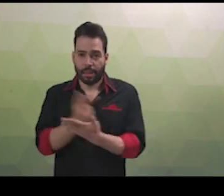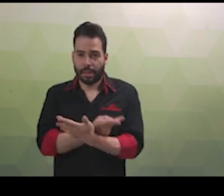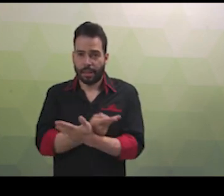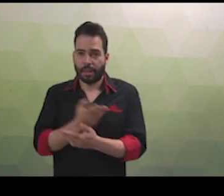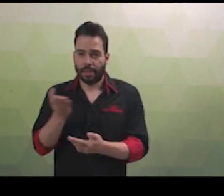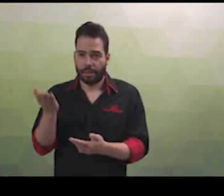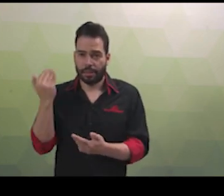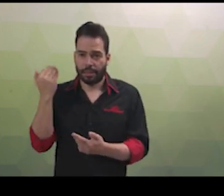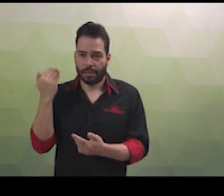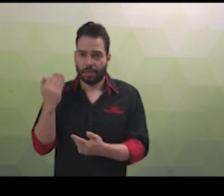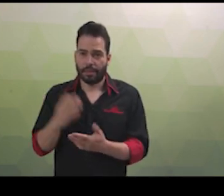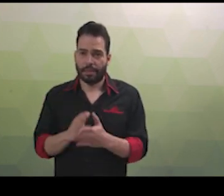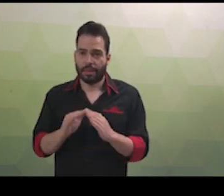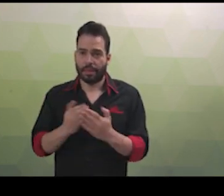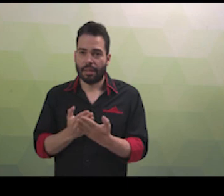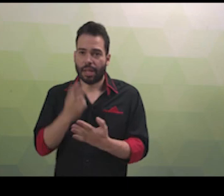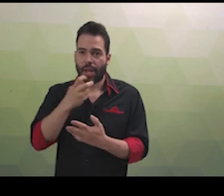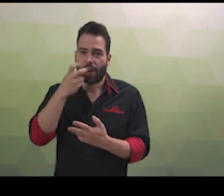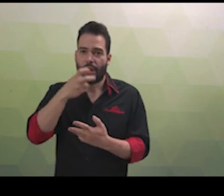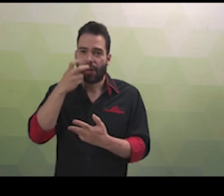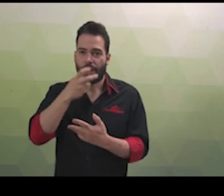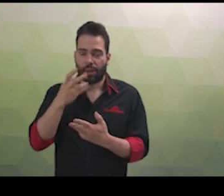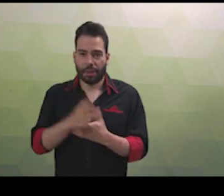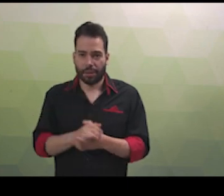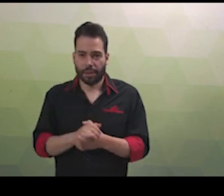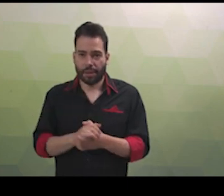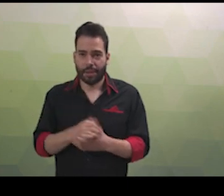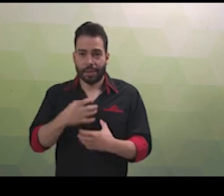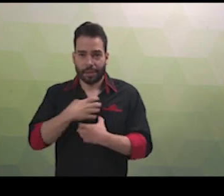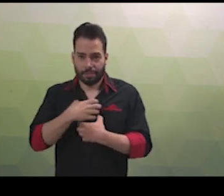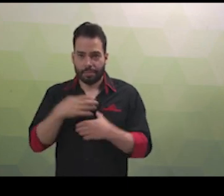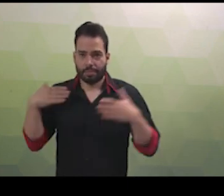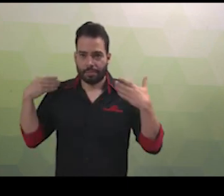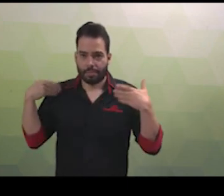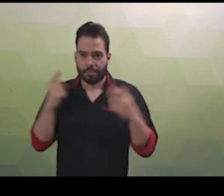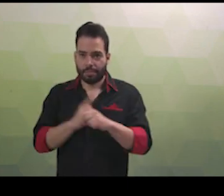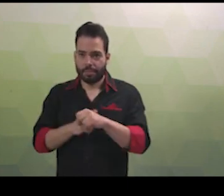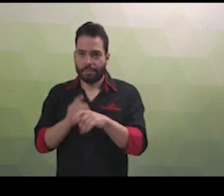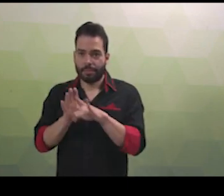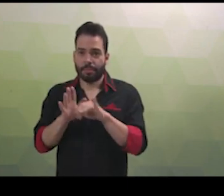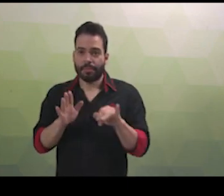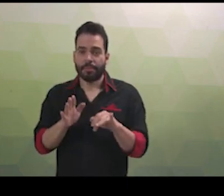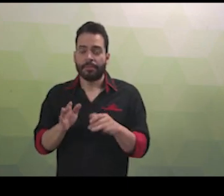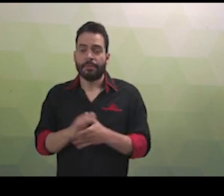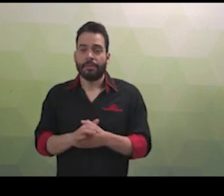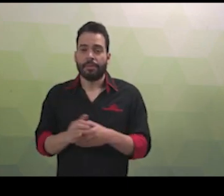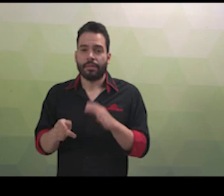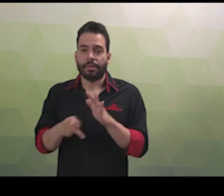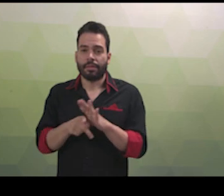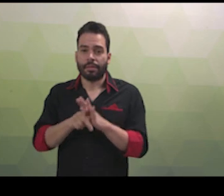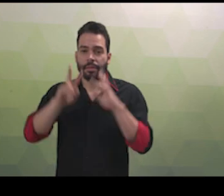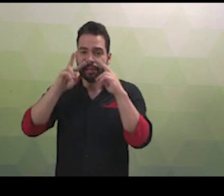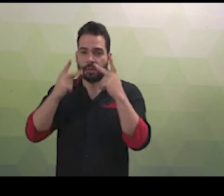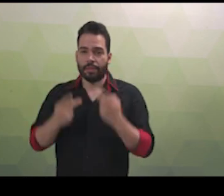como acontecia nas instituições escolares oralistas. O sentimento de alegria na promulgação da lei vem,